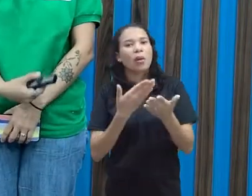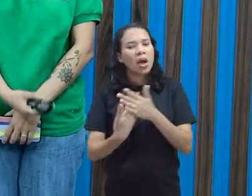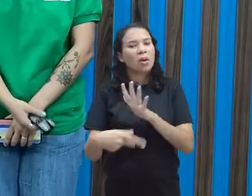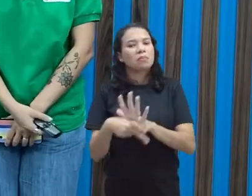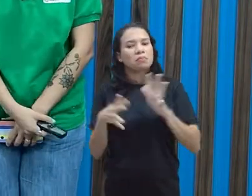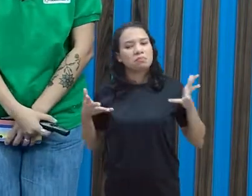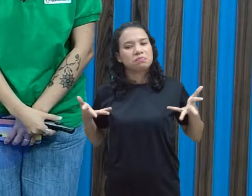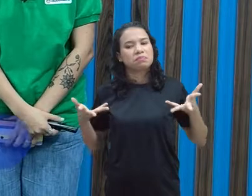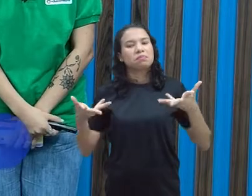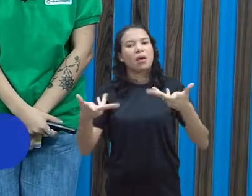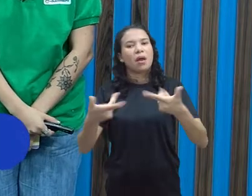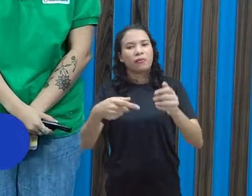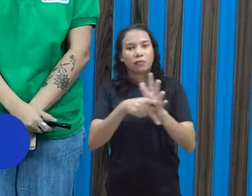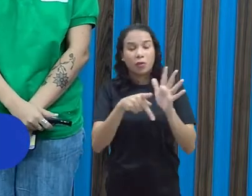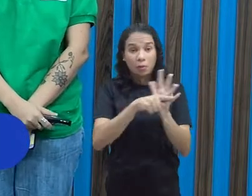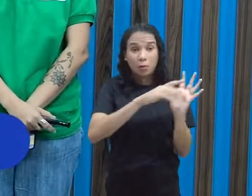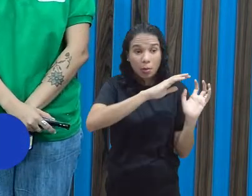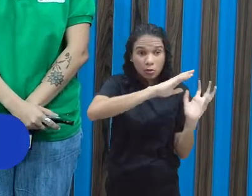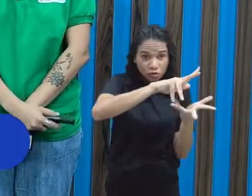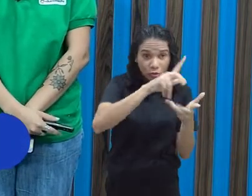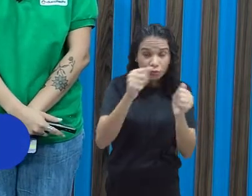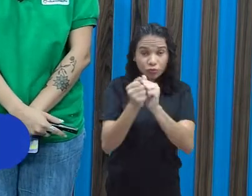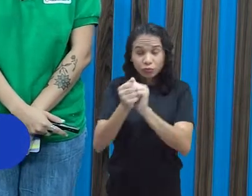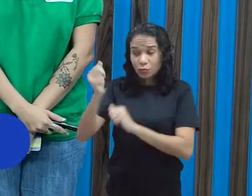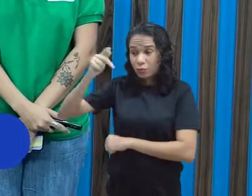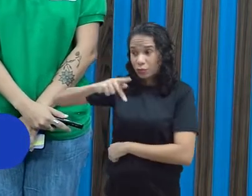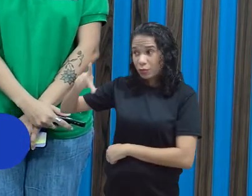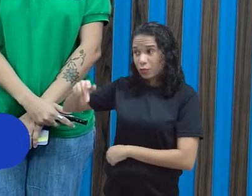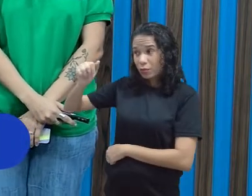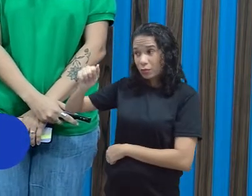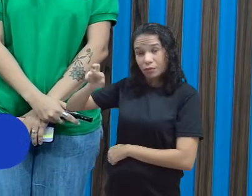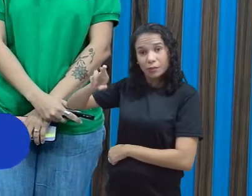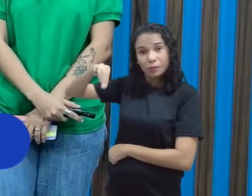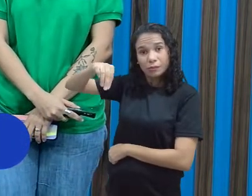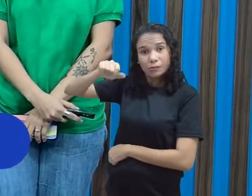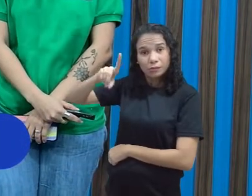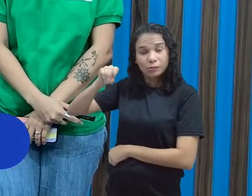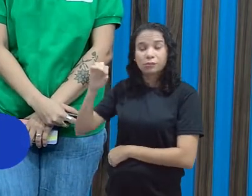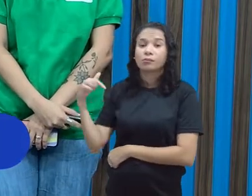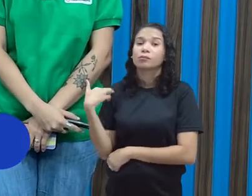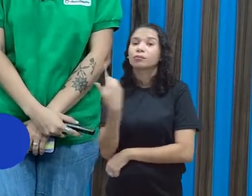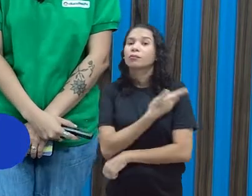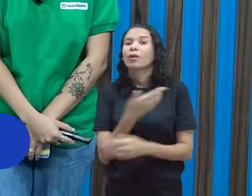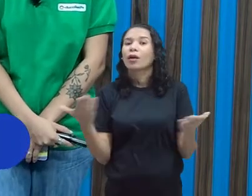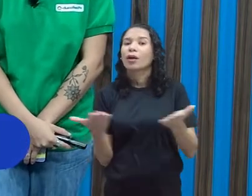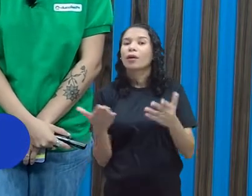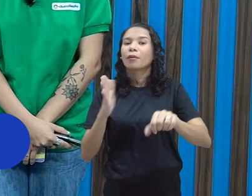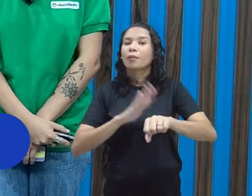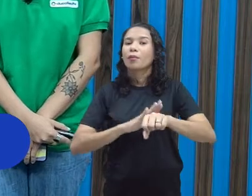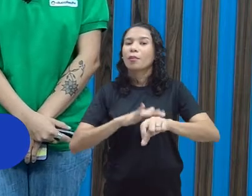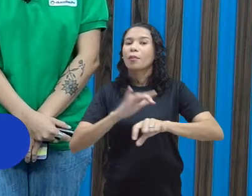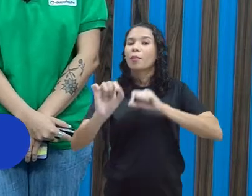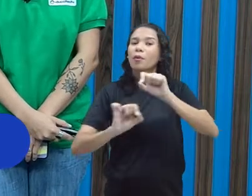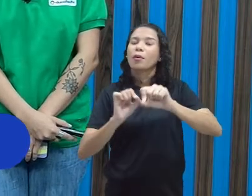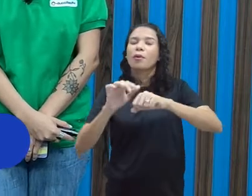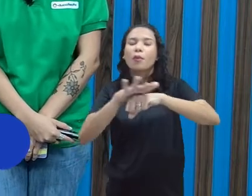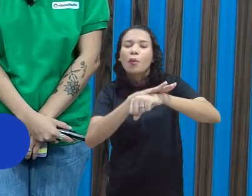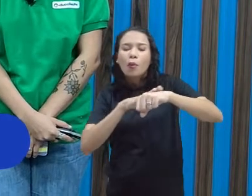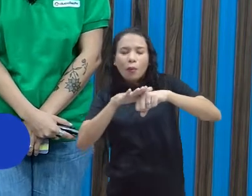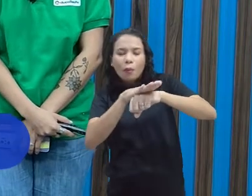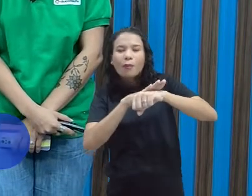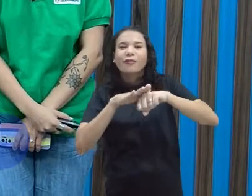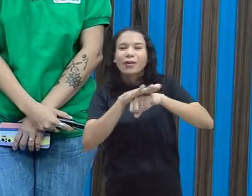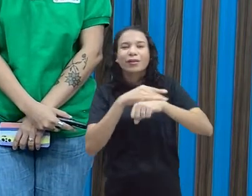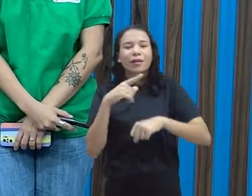aí maravilhosa de geografia com o professor Armando. E aí, a gente vai ter agora o nosso momento para conversar um pouquinho,